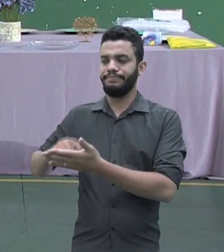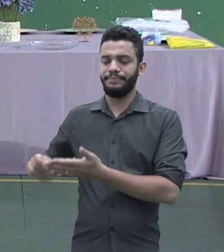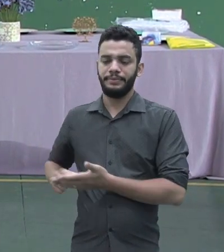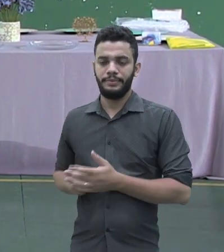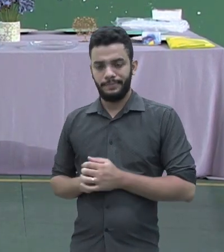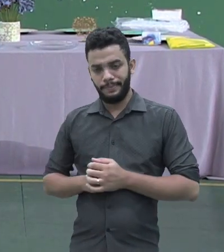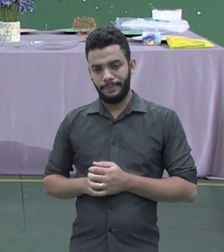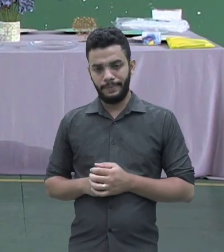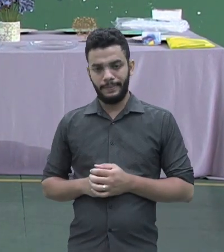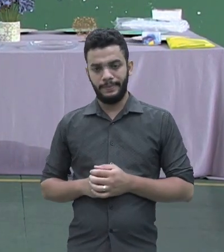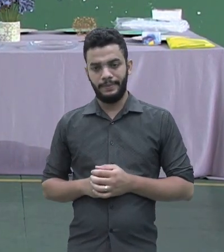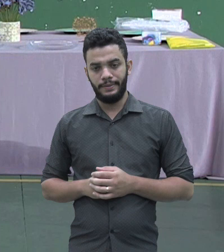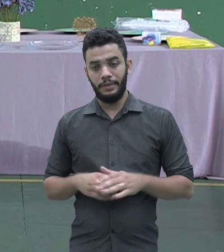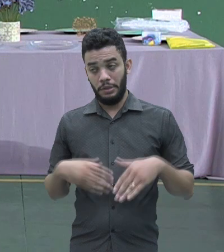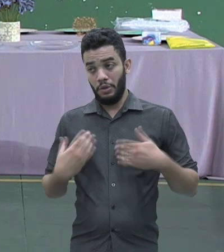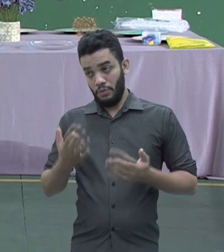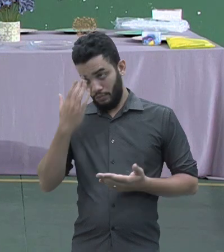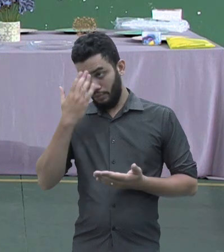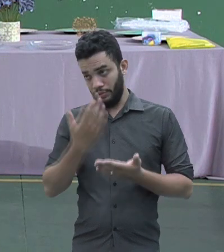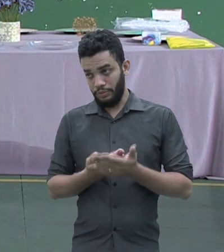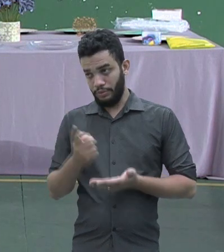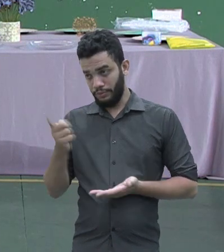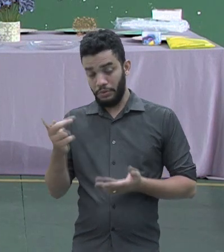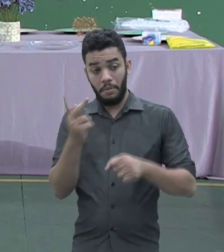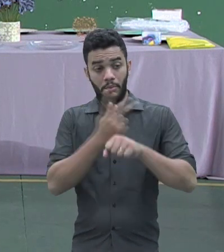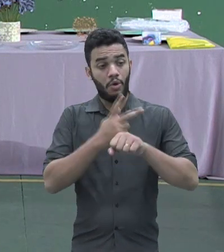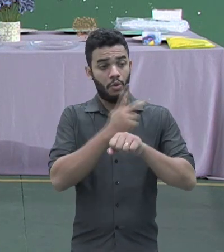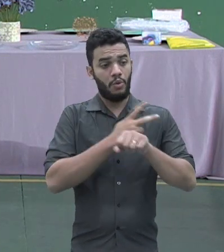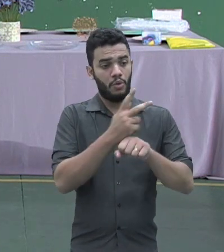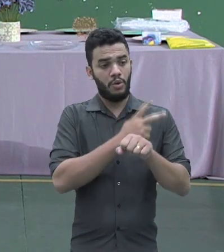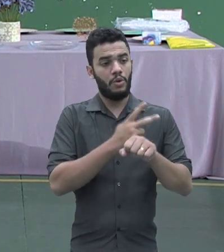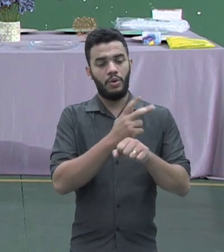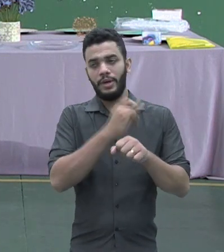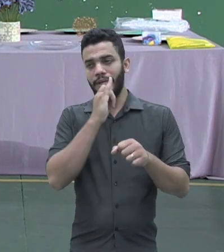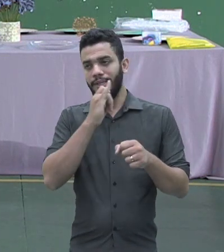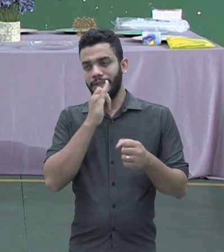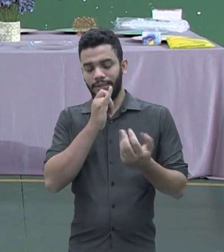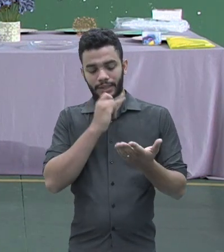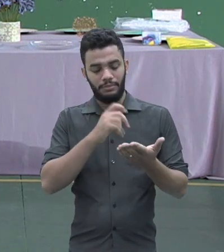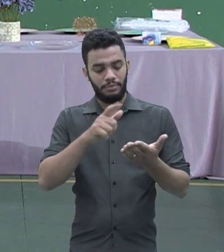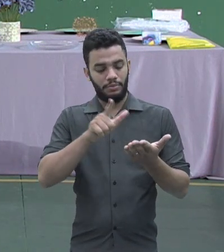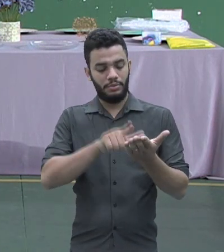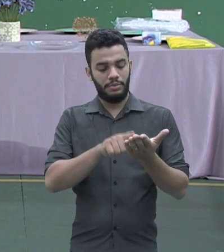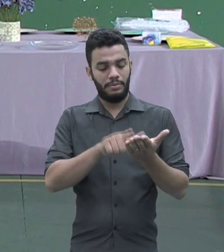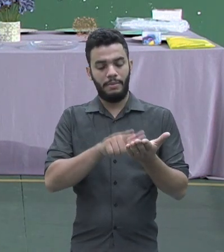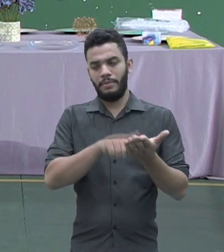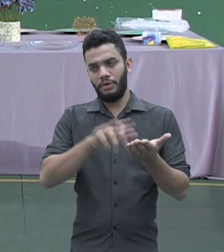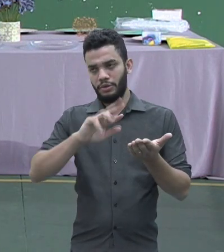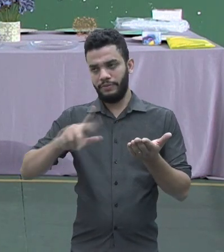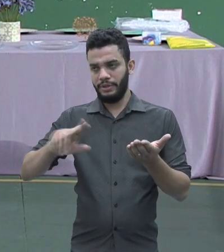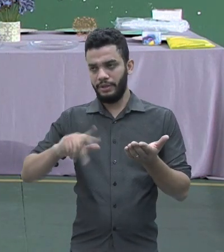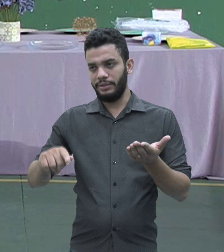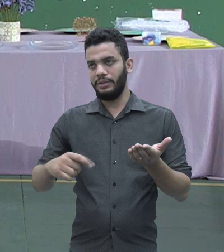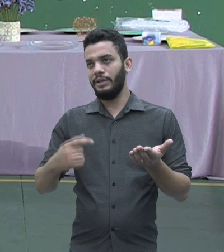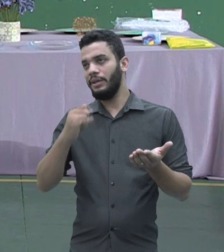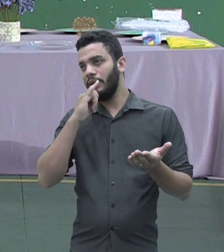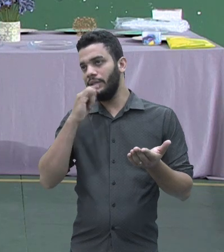Provavelmente você pegou o cartãozinho do colega, né, confeccionado pelo colega, que essa era a intenção, não é mesmo?